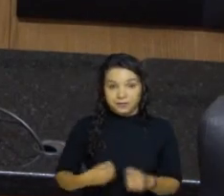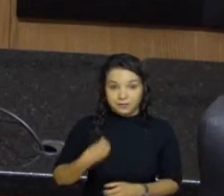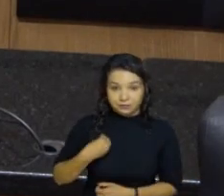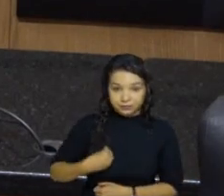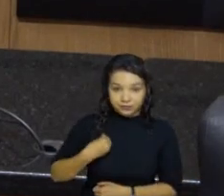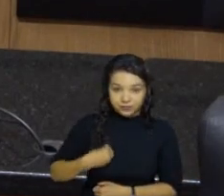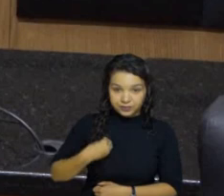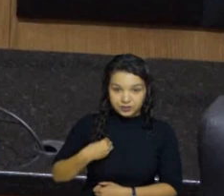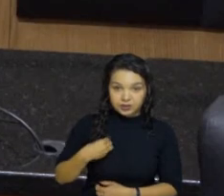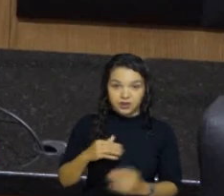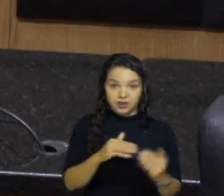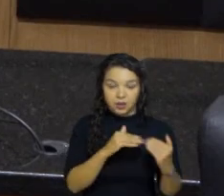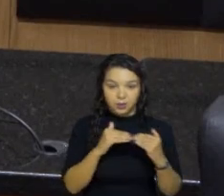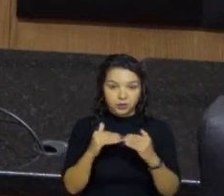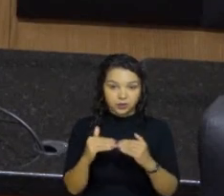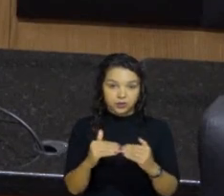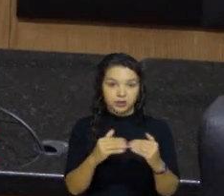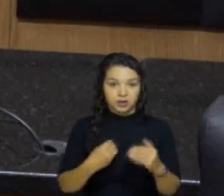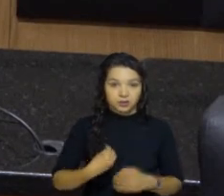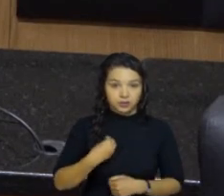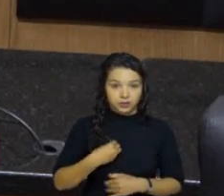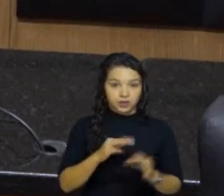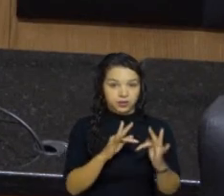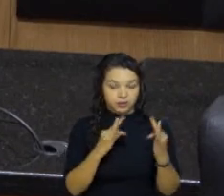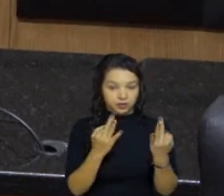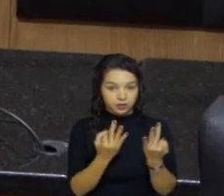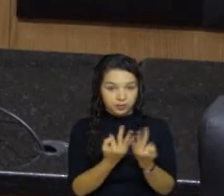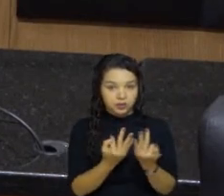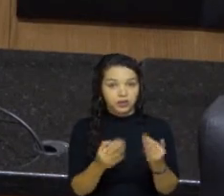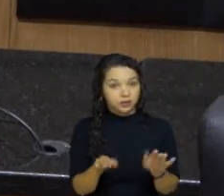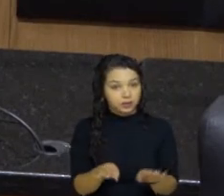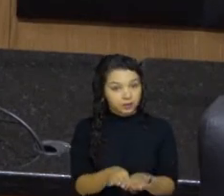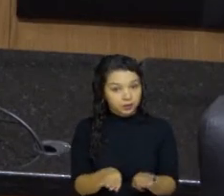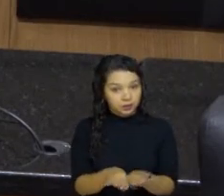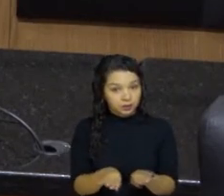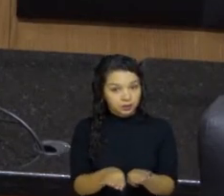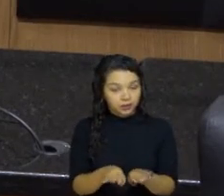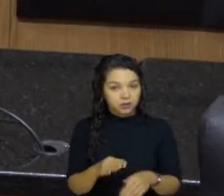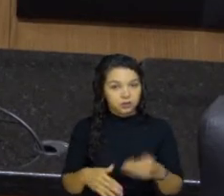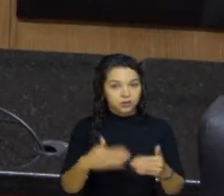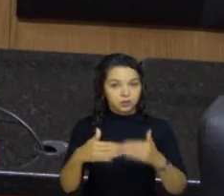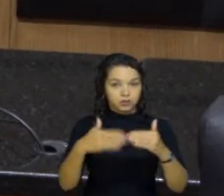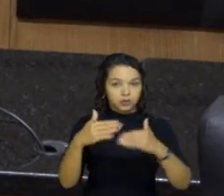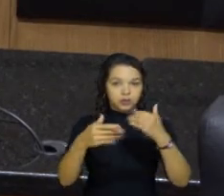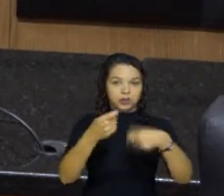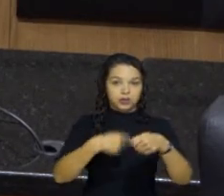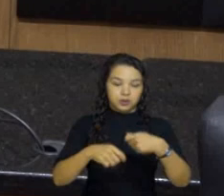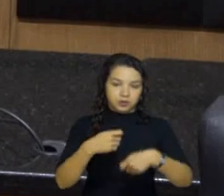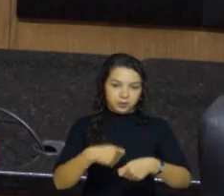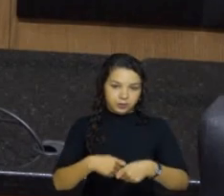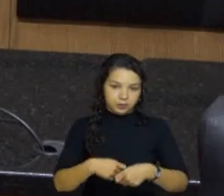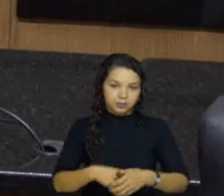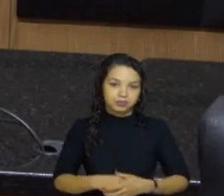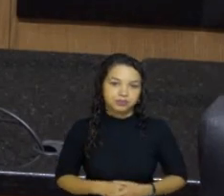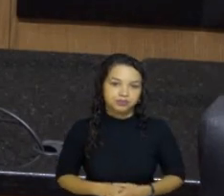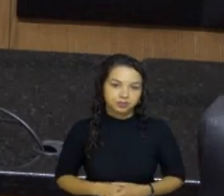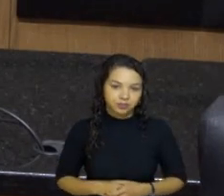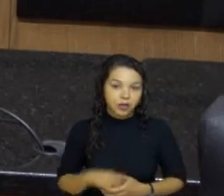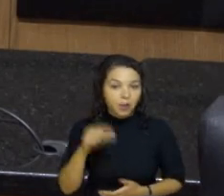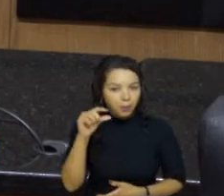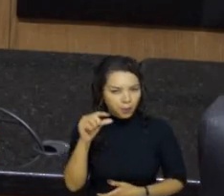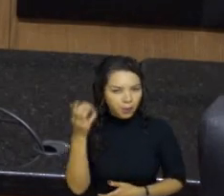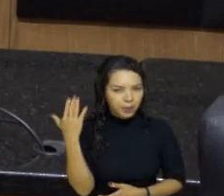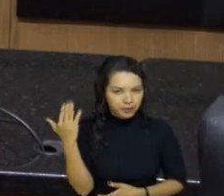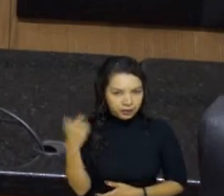harmonia, para a vida em família, mas também para o desenvolvimento econômico. Recentemente fizemos uma visita